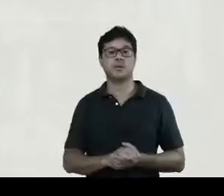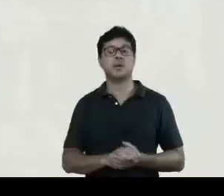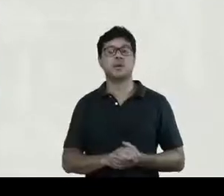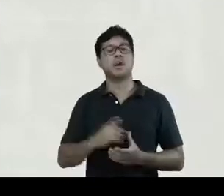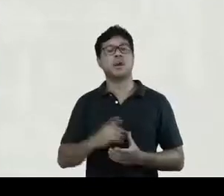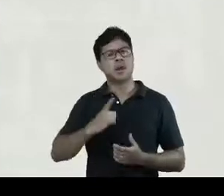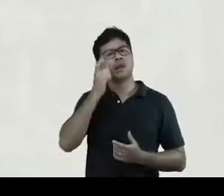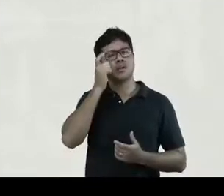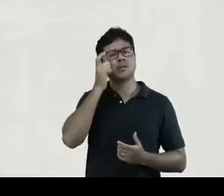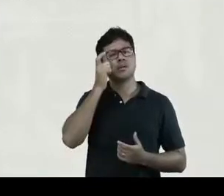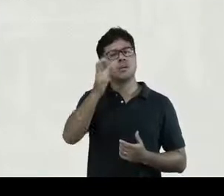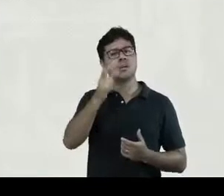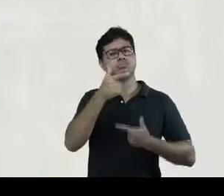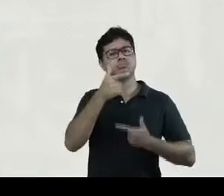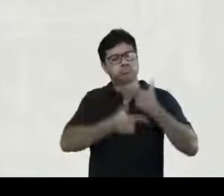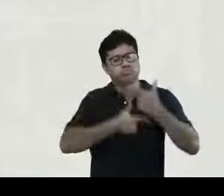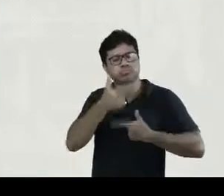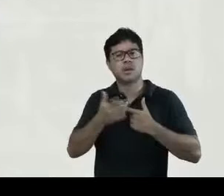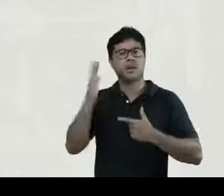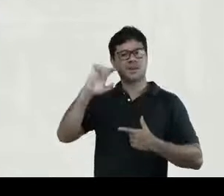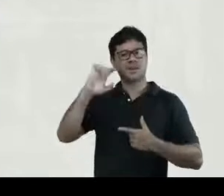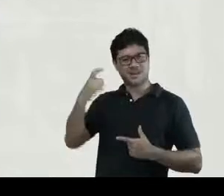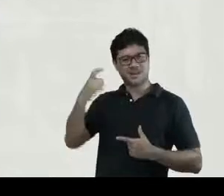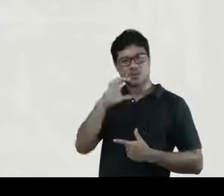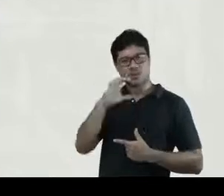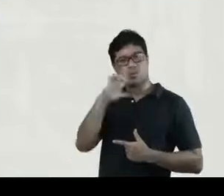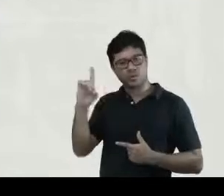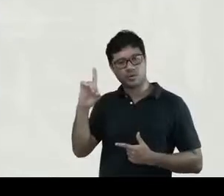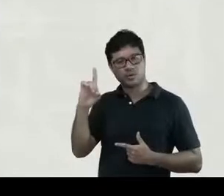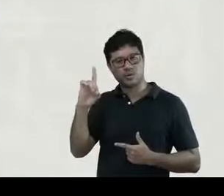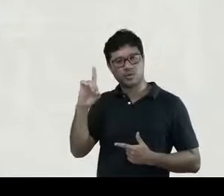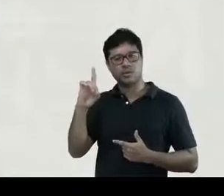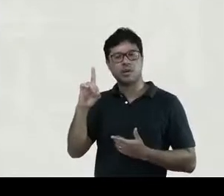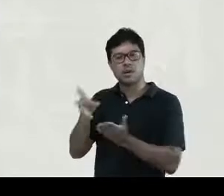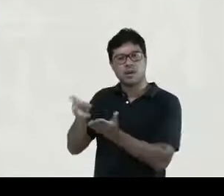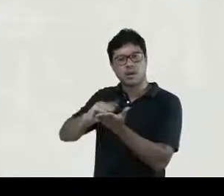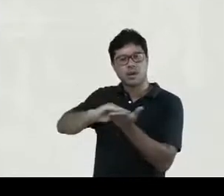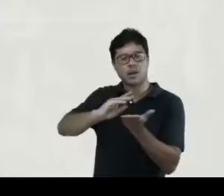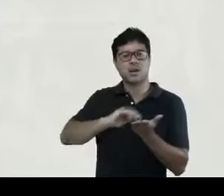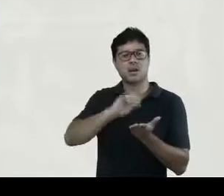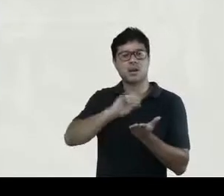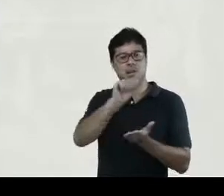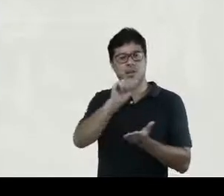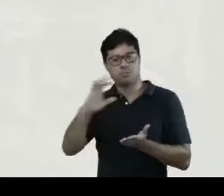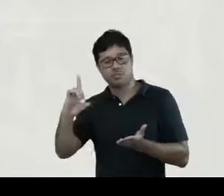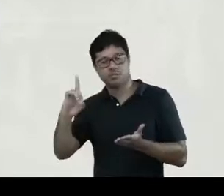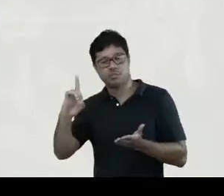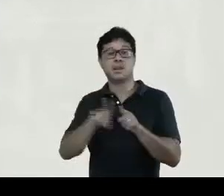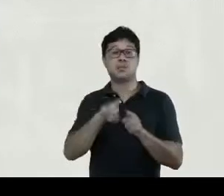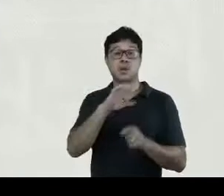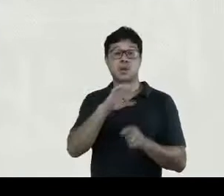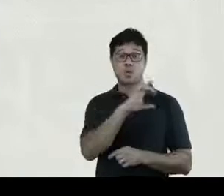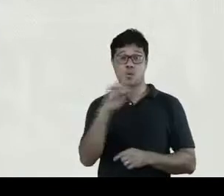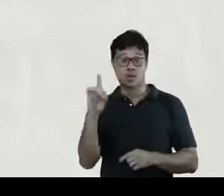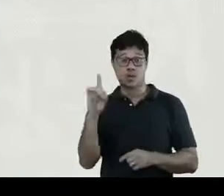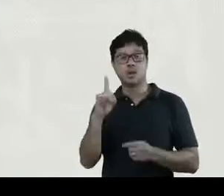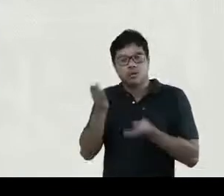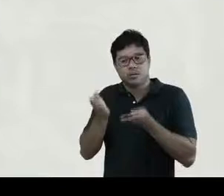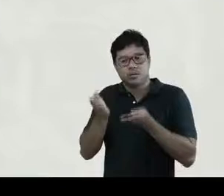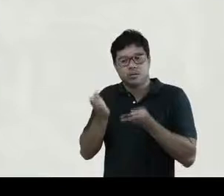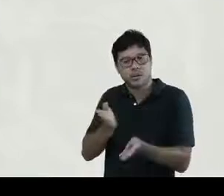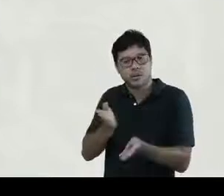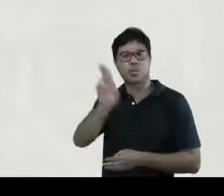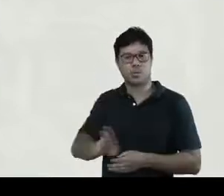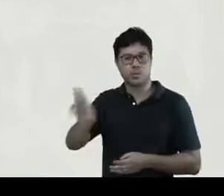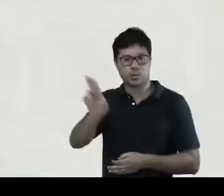Continua acompanhando com interesse o trabalho de seus antigos cargos como coordenadora do catálogo alfabético e coordenadora do Departamento de Atendimento